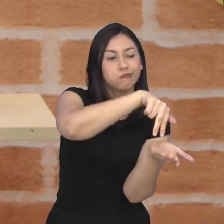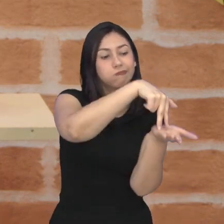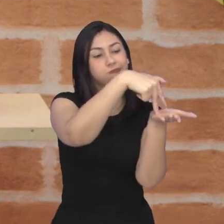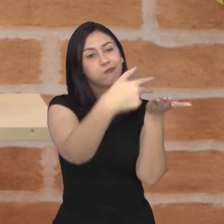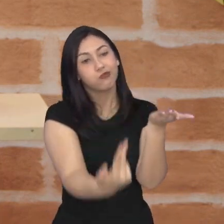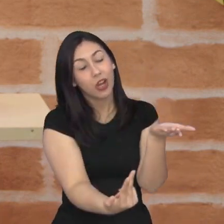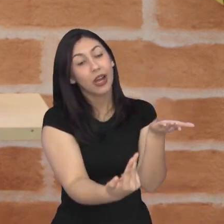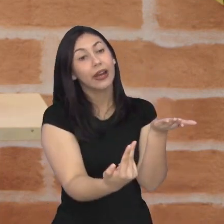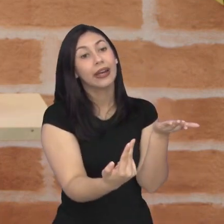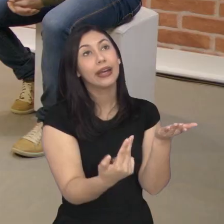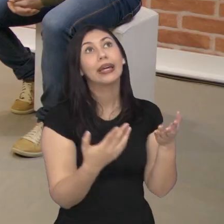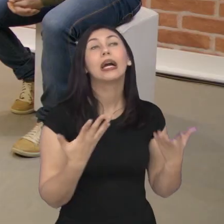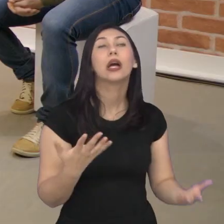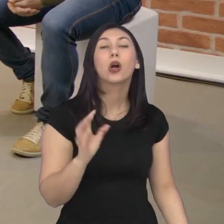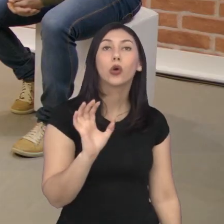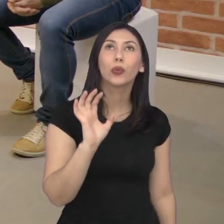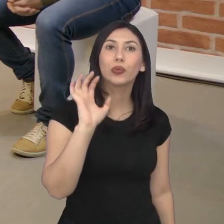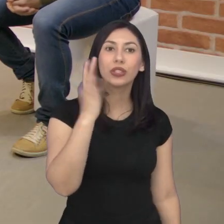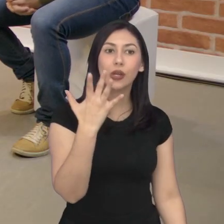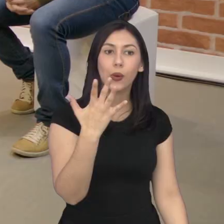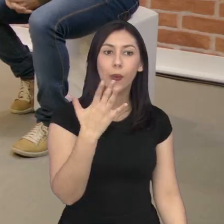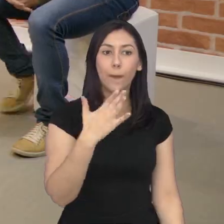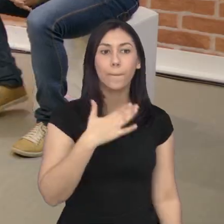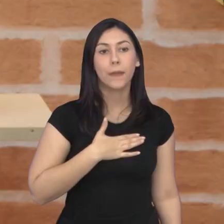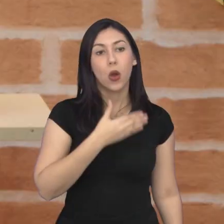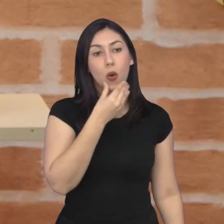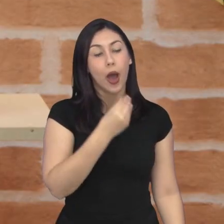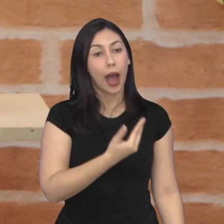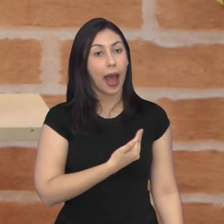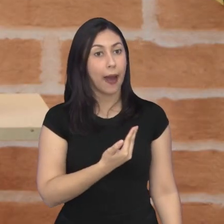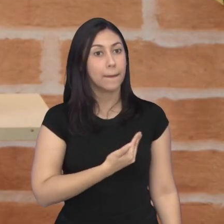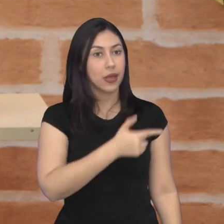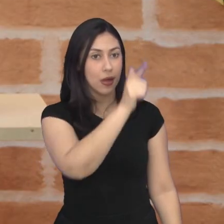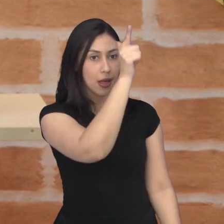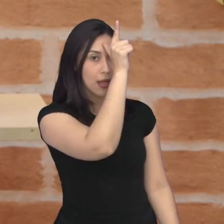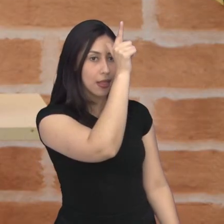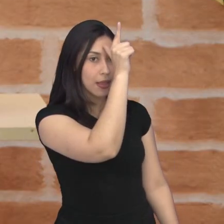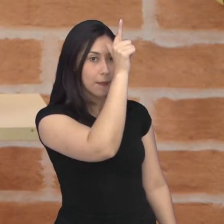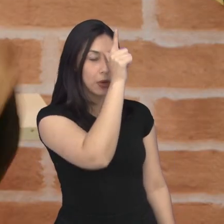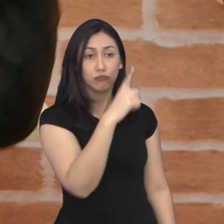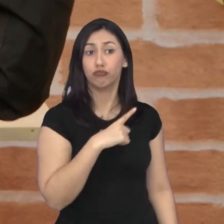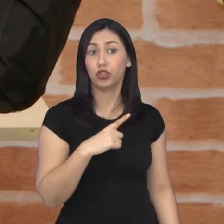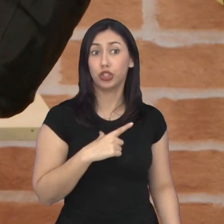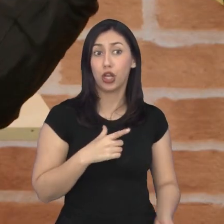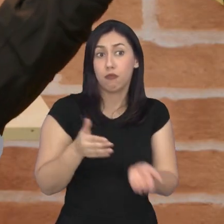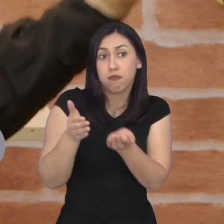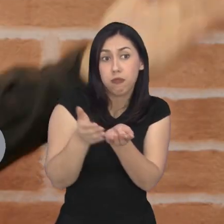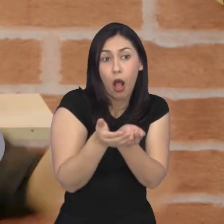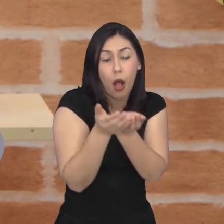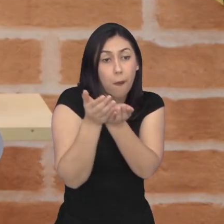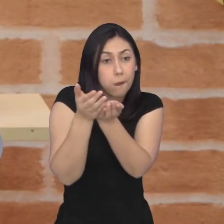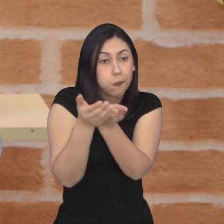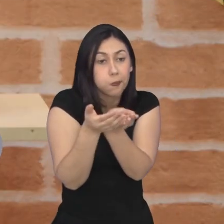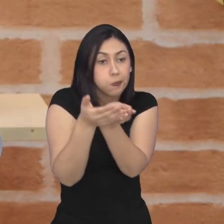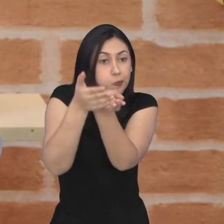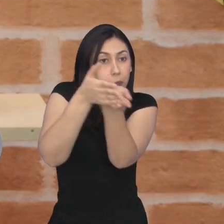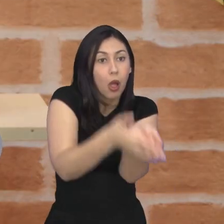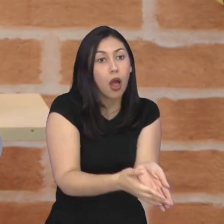Aí teve uma situação que um amigo, um alemão, trouxe da Alemanha alguns caiaques e foi descer no núcleo Santa